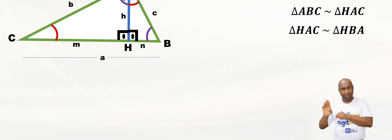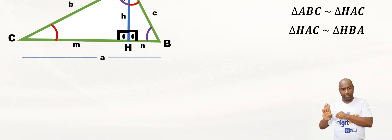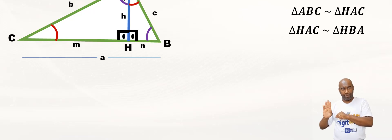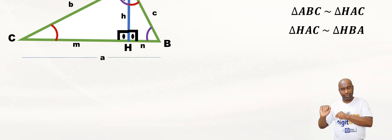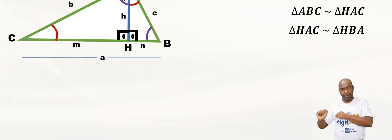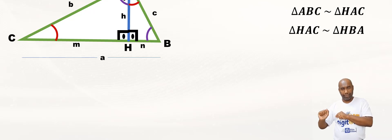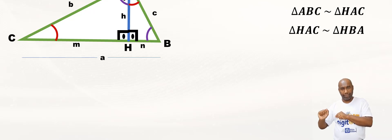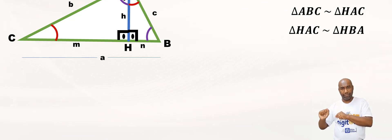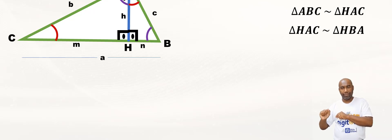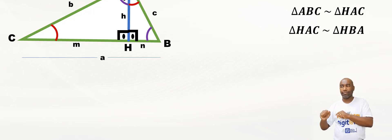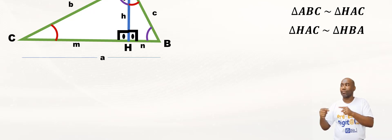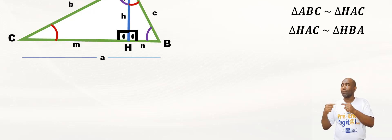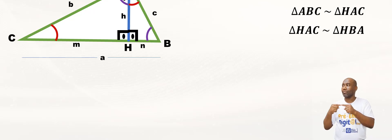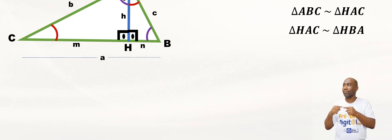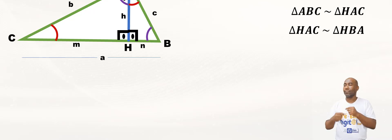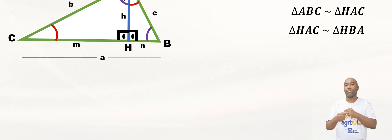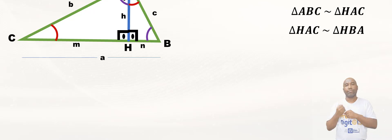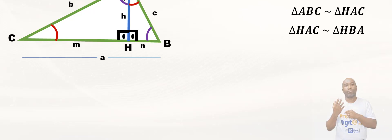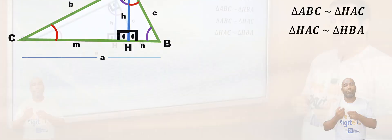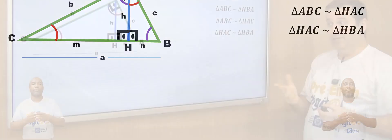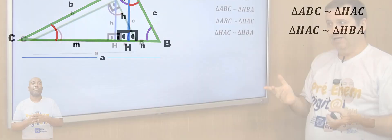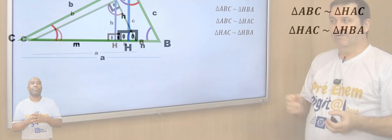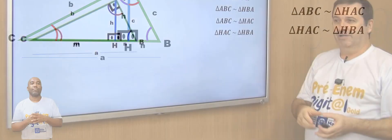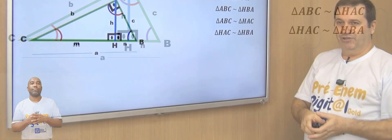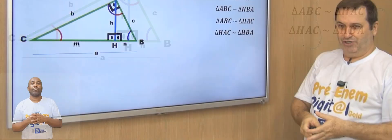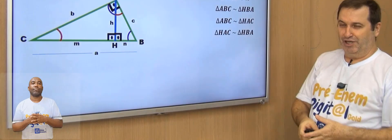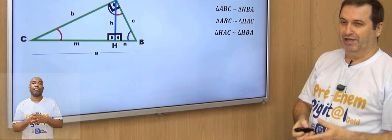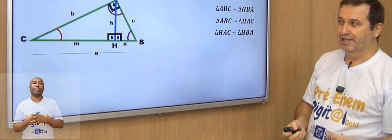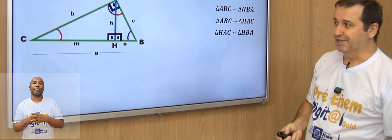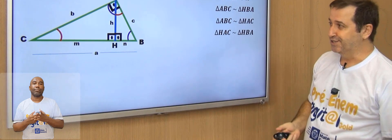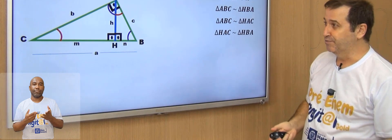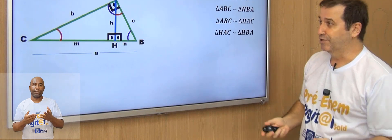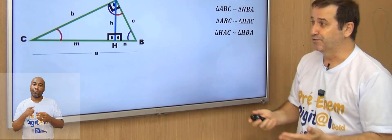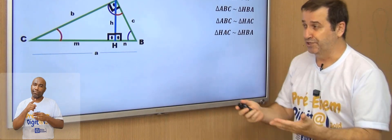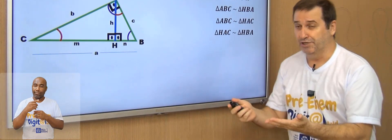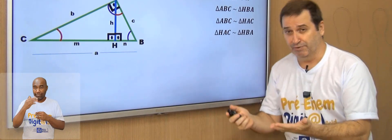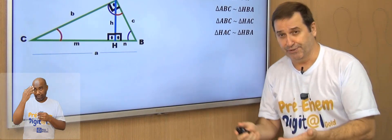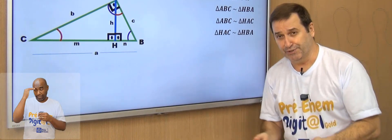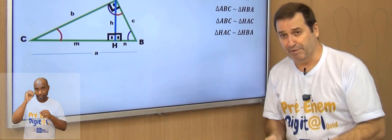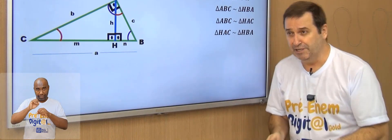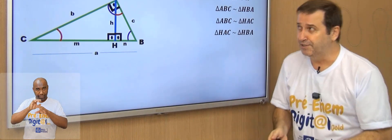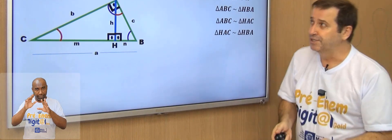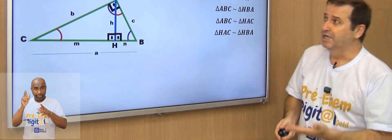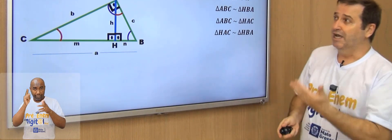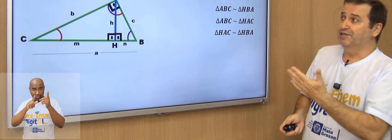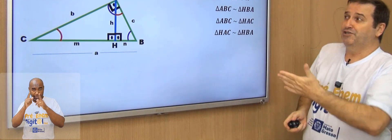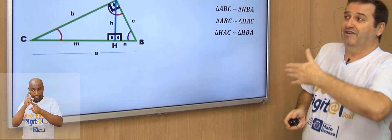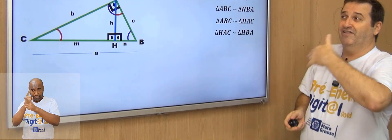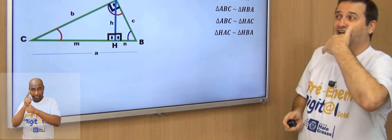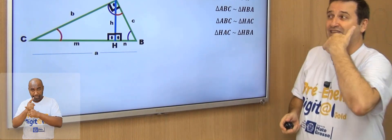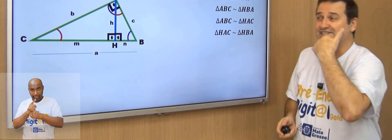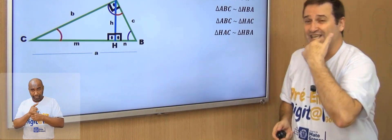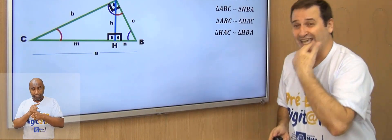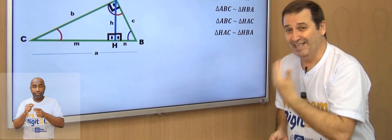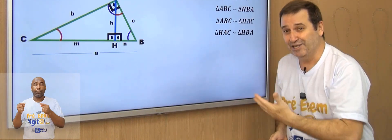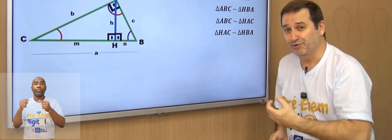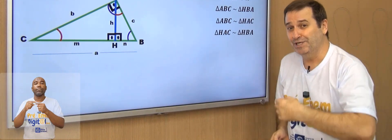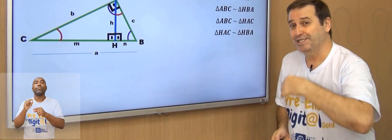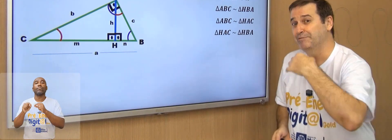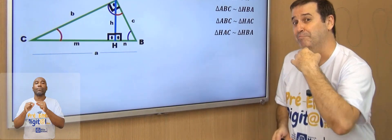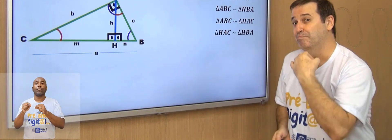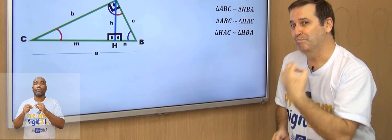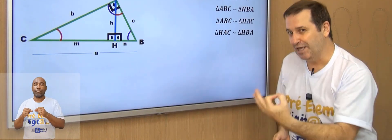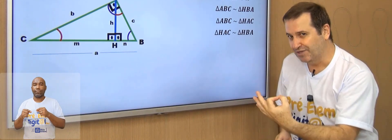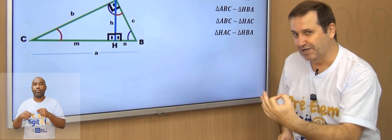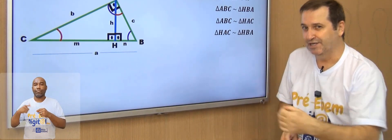pronto a gente tem aqui nossa relação já é agora que a gente tem a relação que os triângulos são semelhantes a gente vai falar das